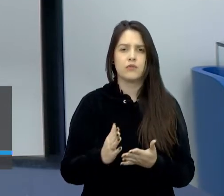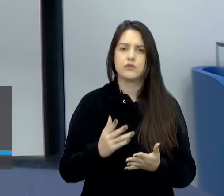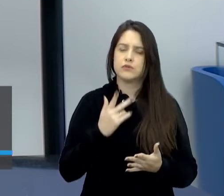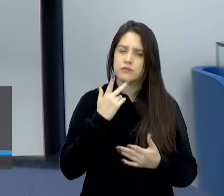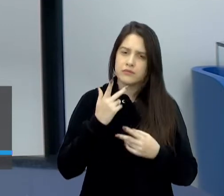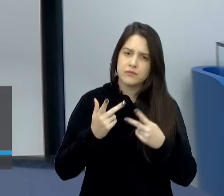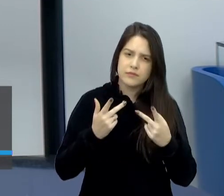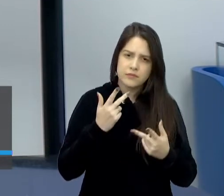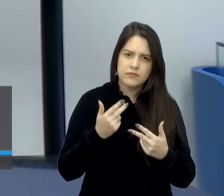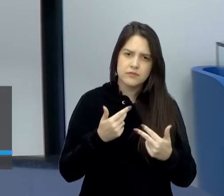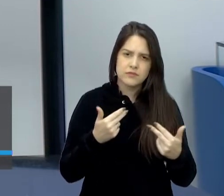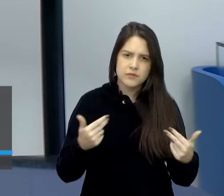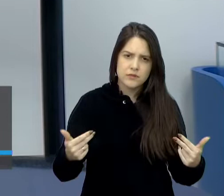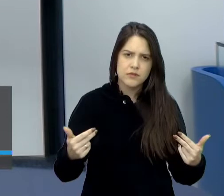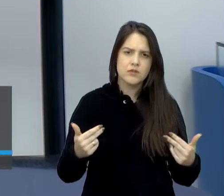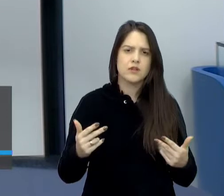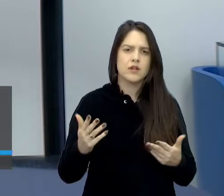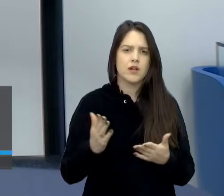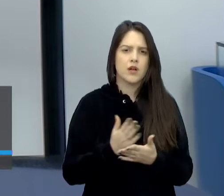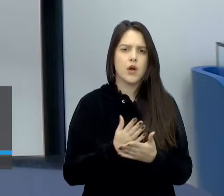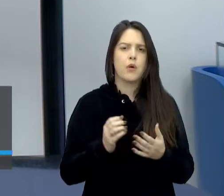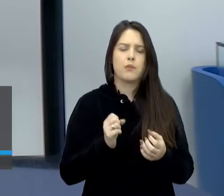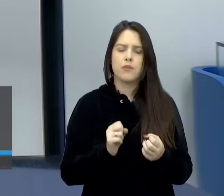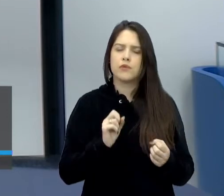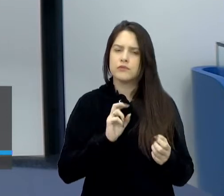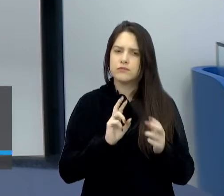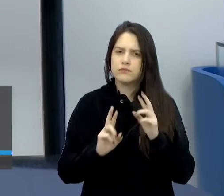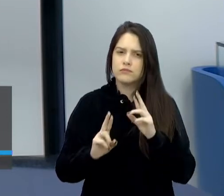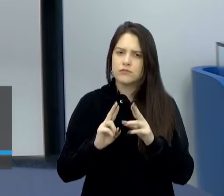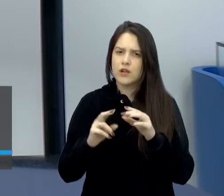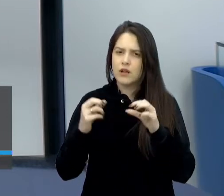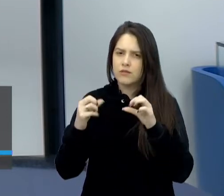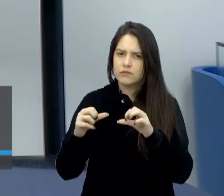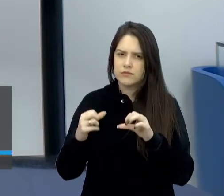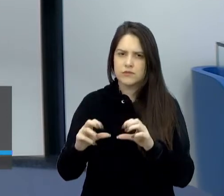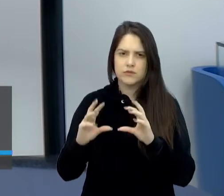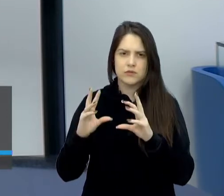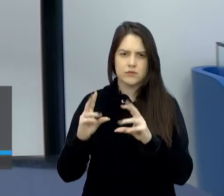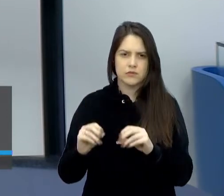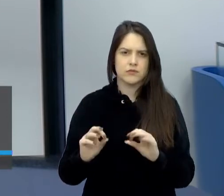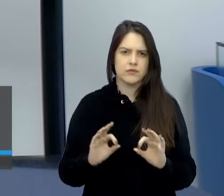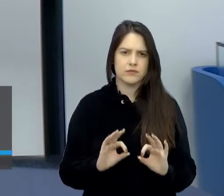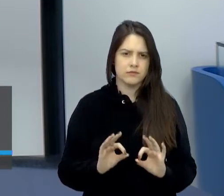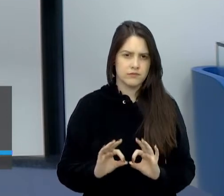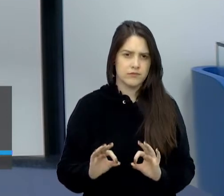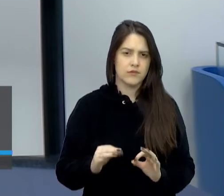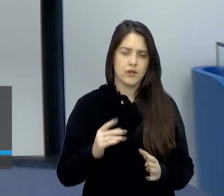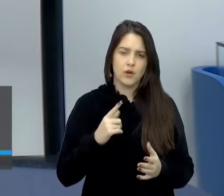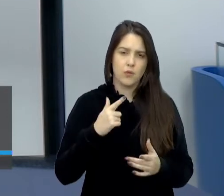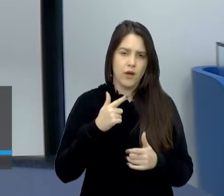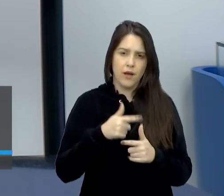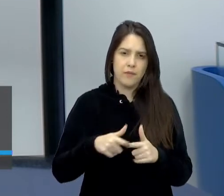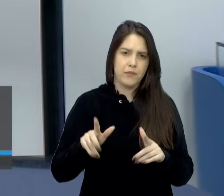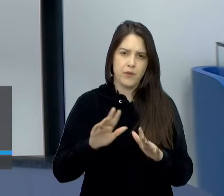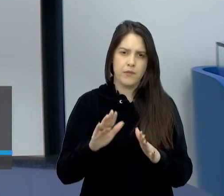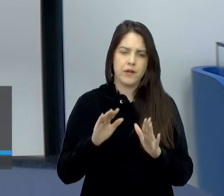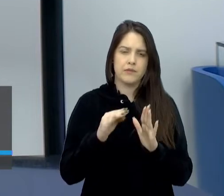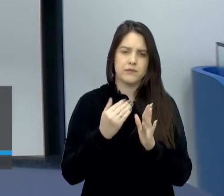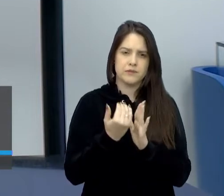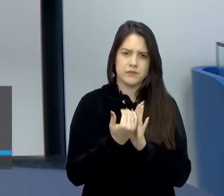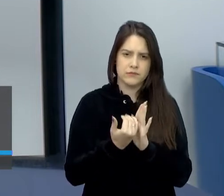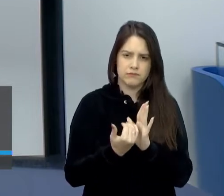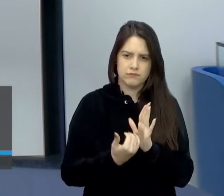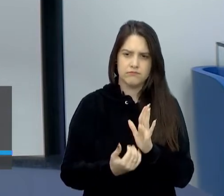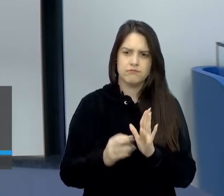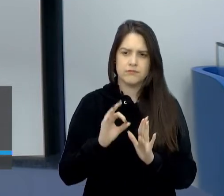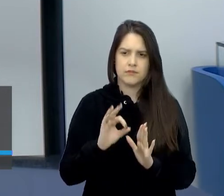então esses valores aí poderiam variar com as datas, não era proventos, não era salário